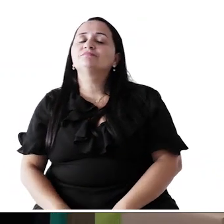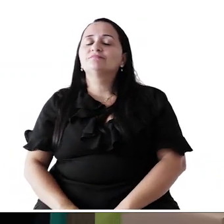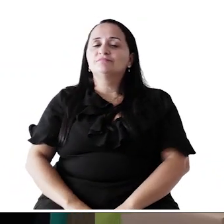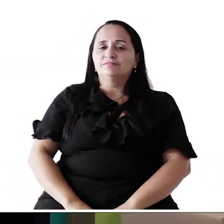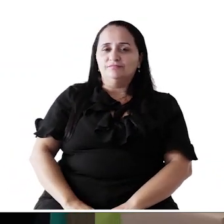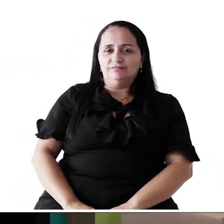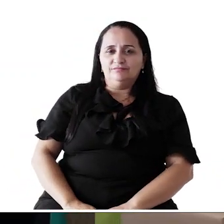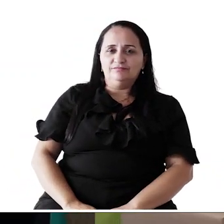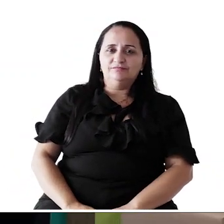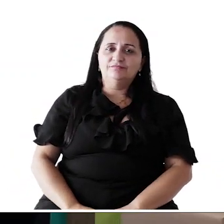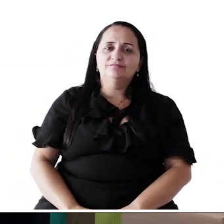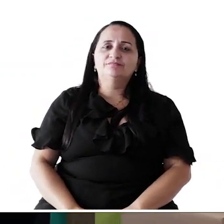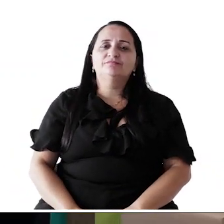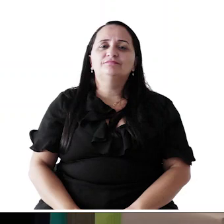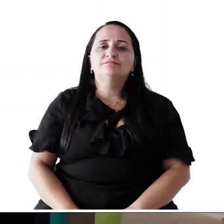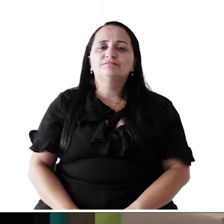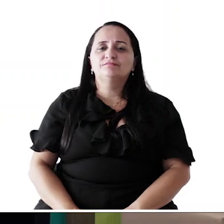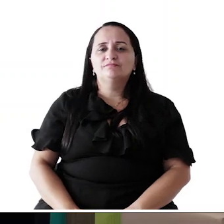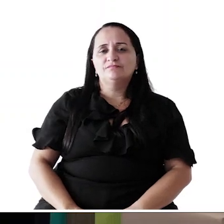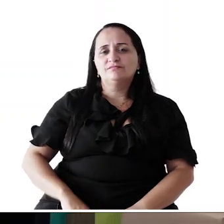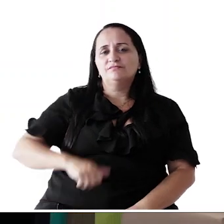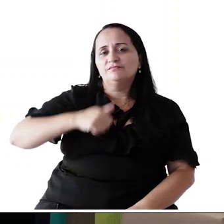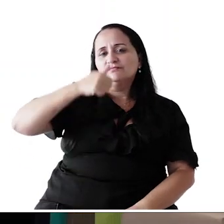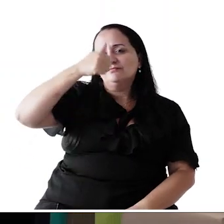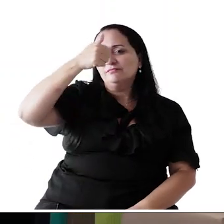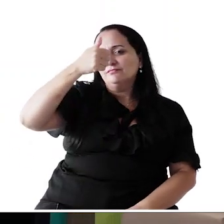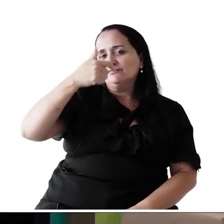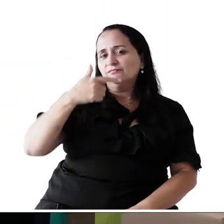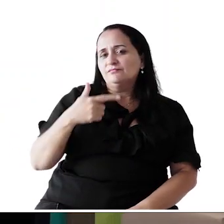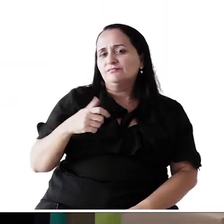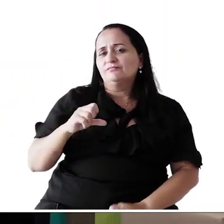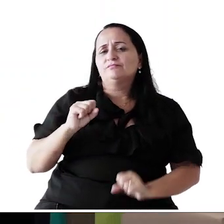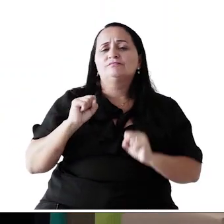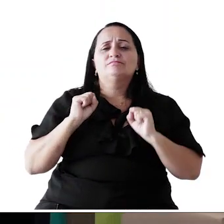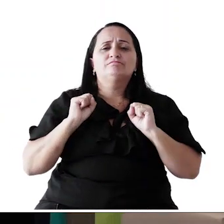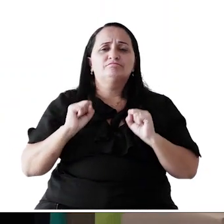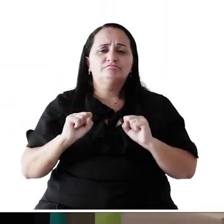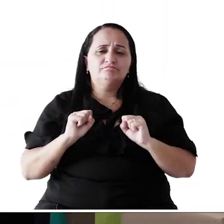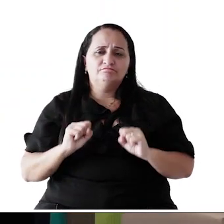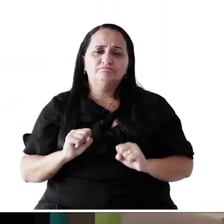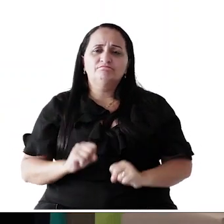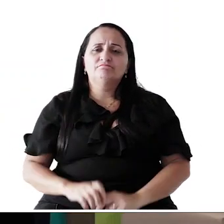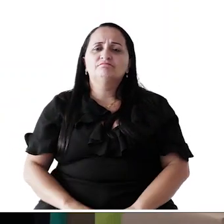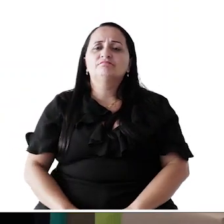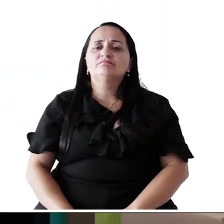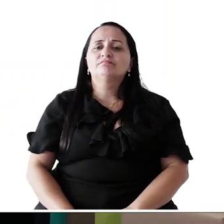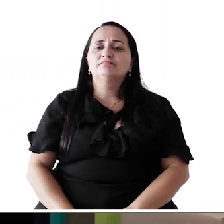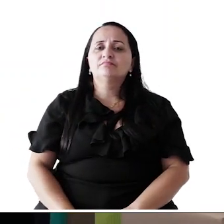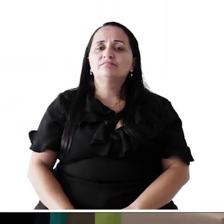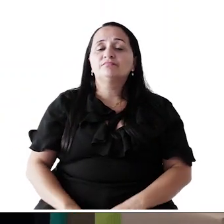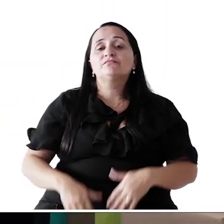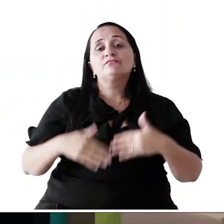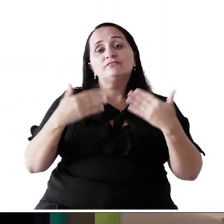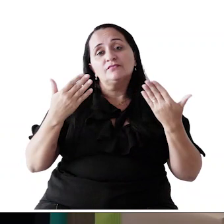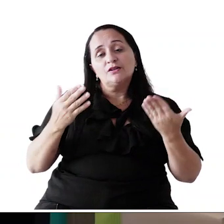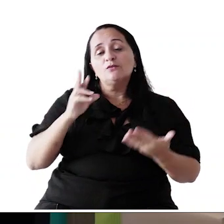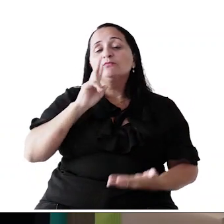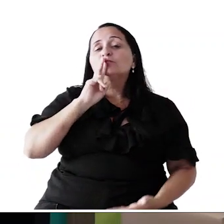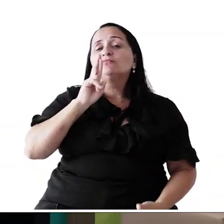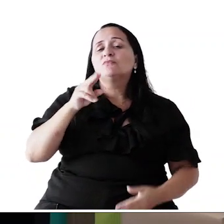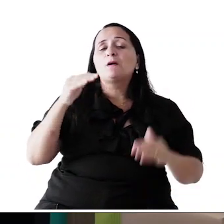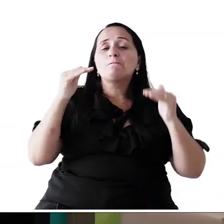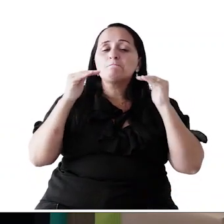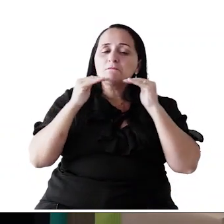partes, um meio, posso dizer que é a mesma coisa de